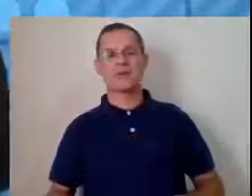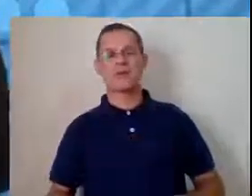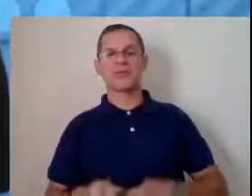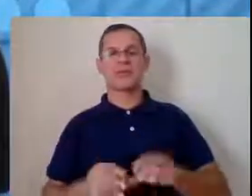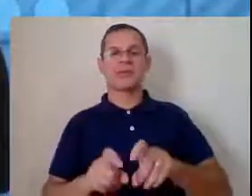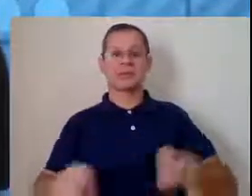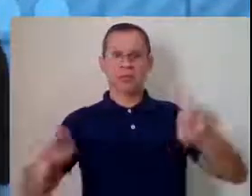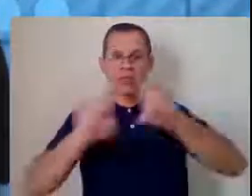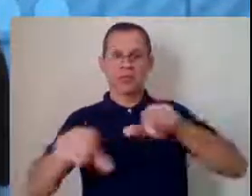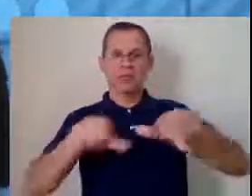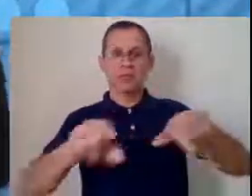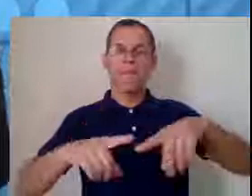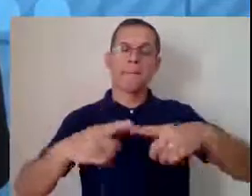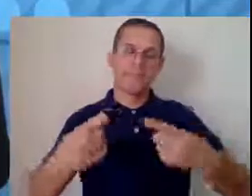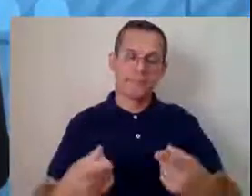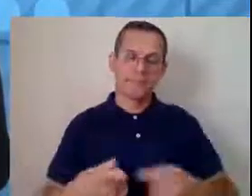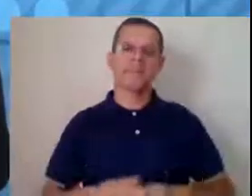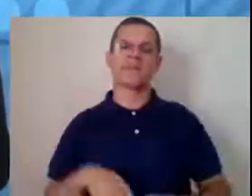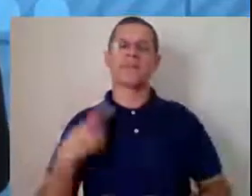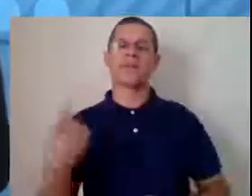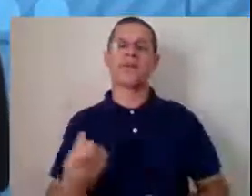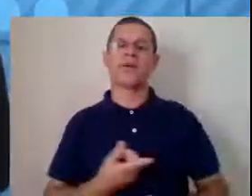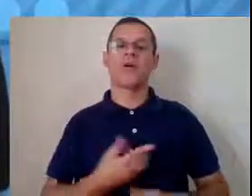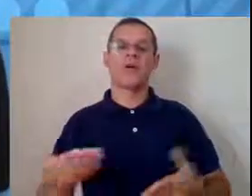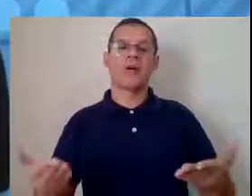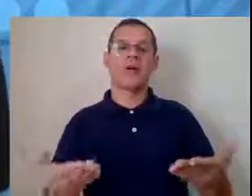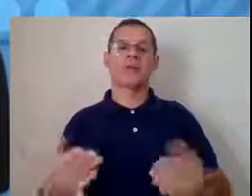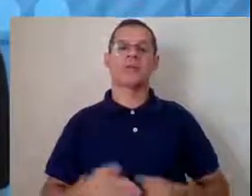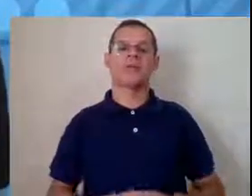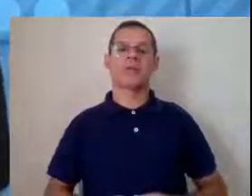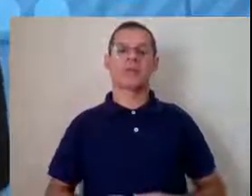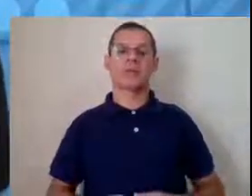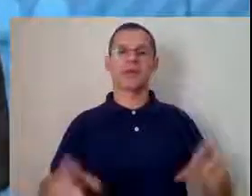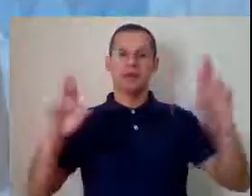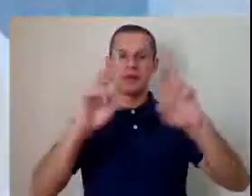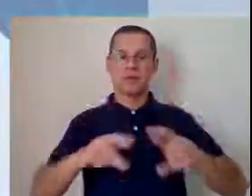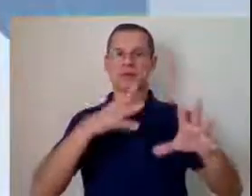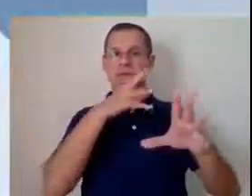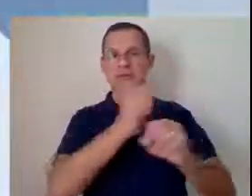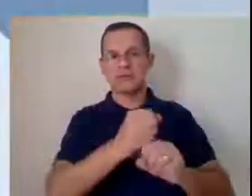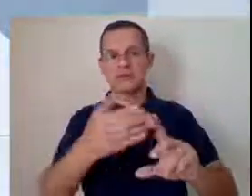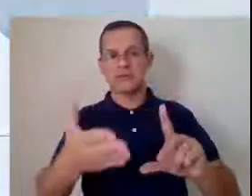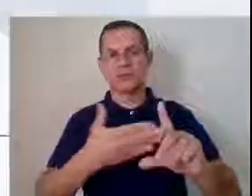né, trabalhados, e vamos então agora para recapitulando.